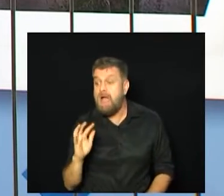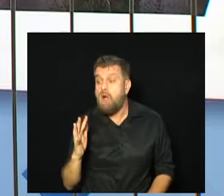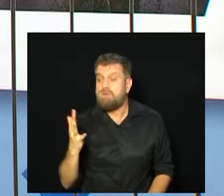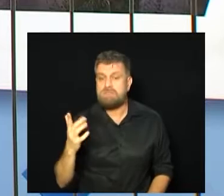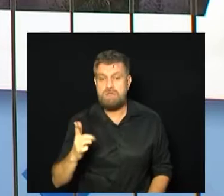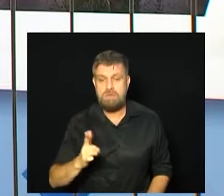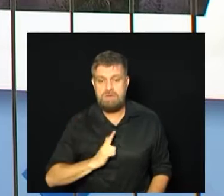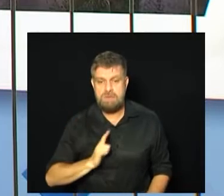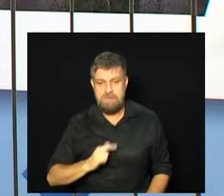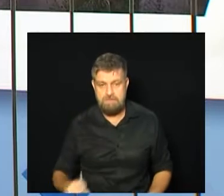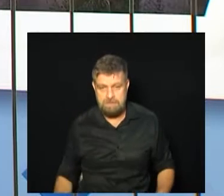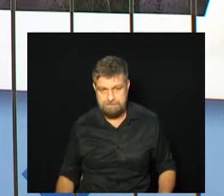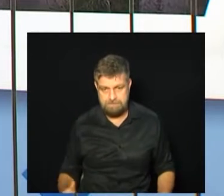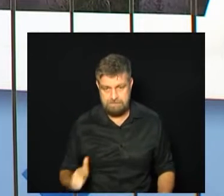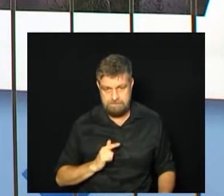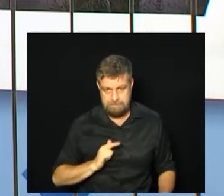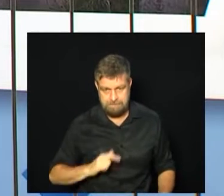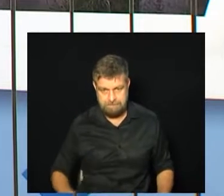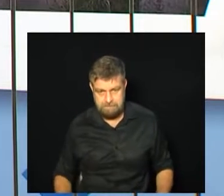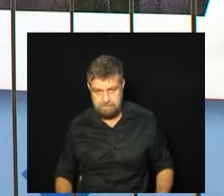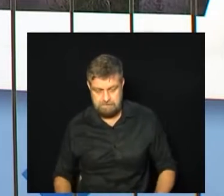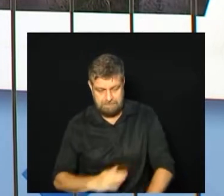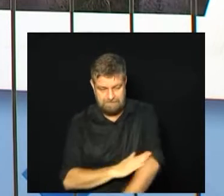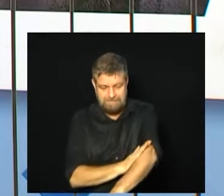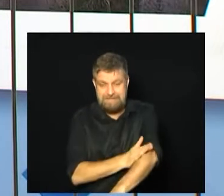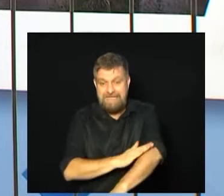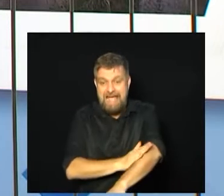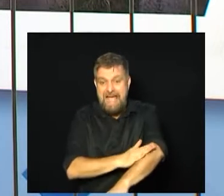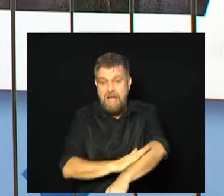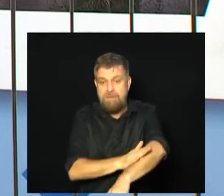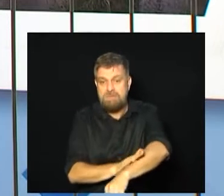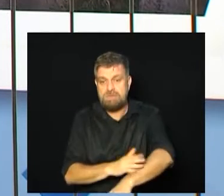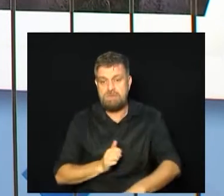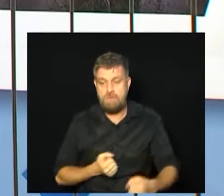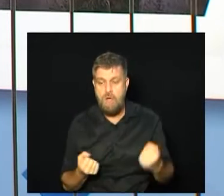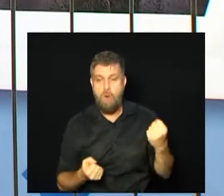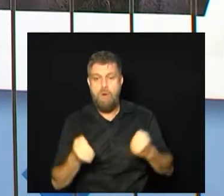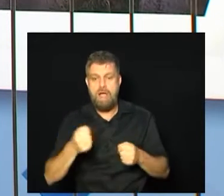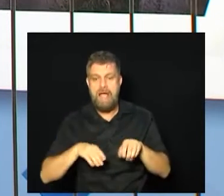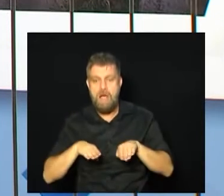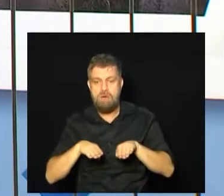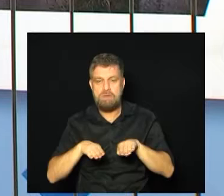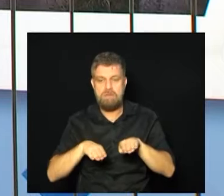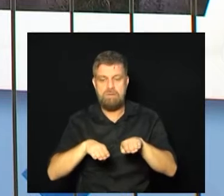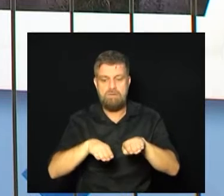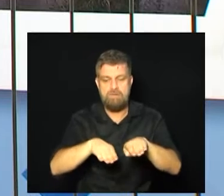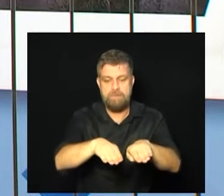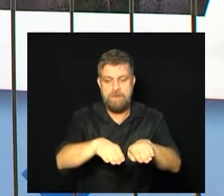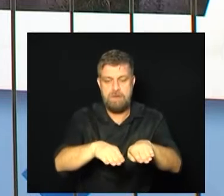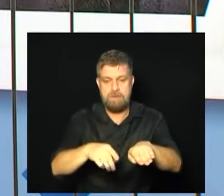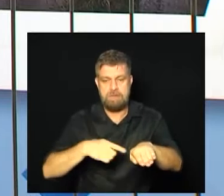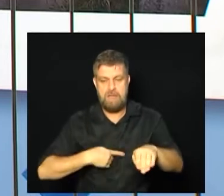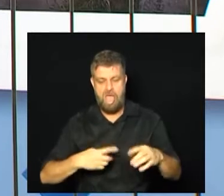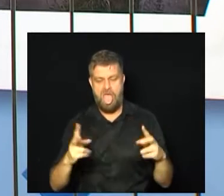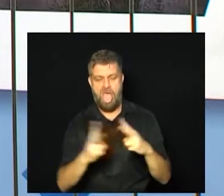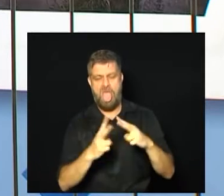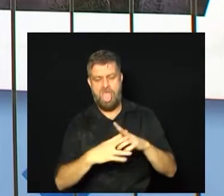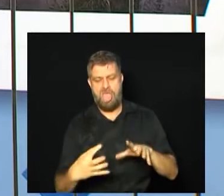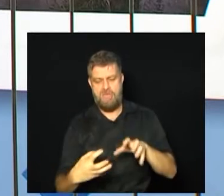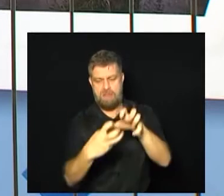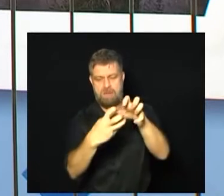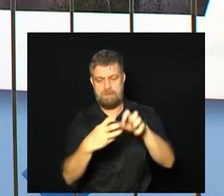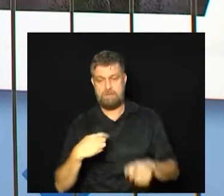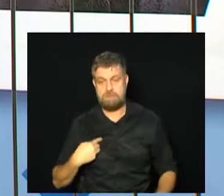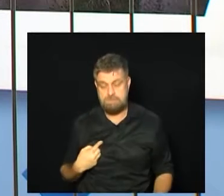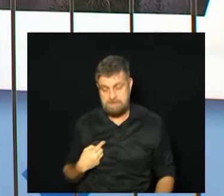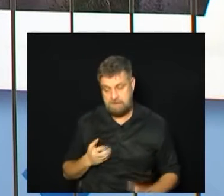de intolerância racial no trânsito. Então, a gente precisa começar a tratar esses